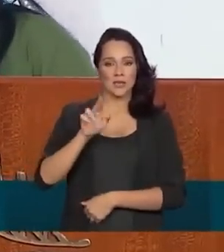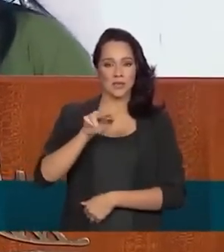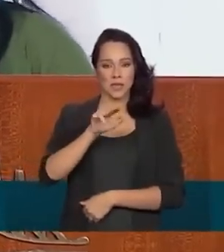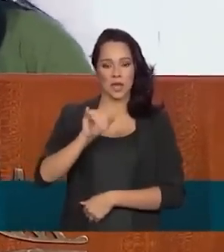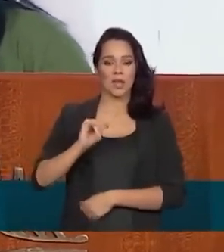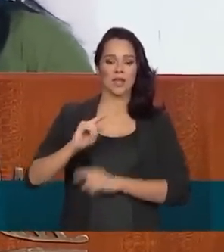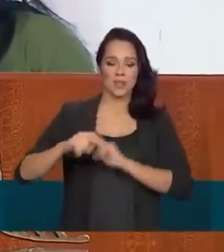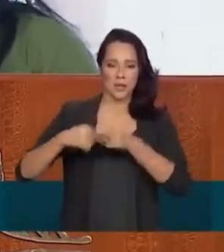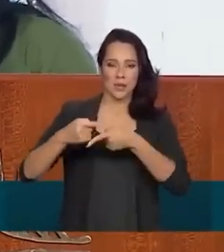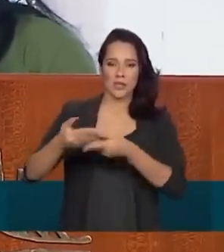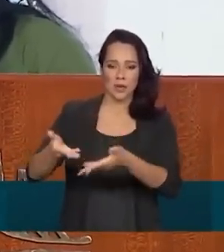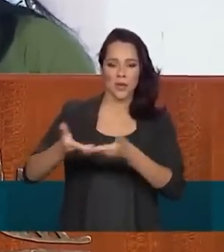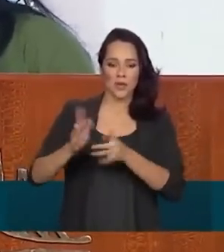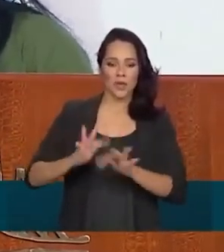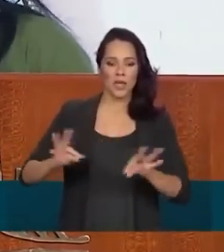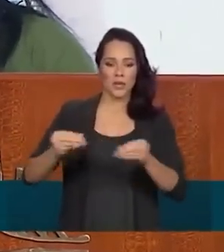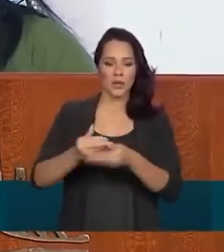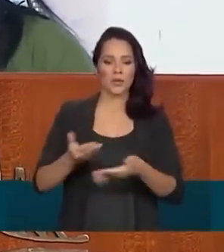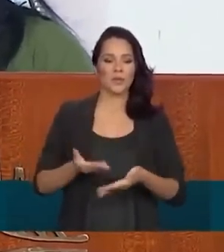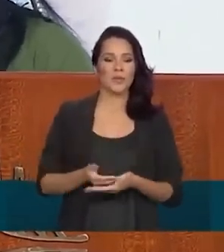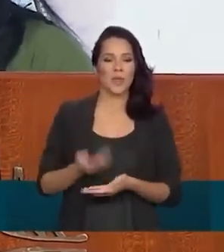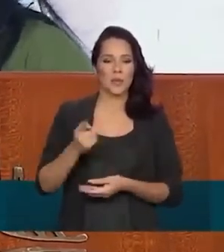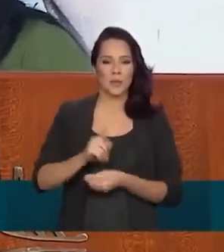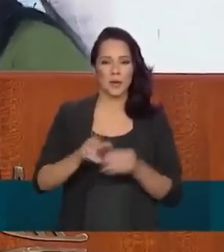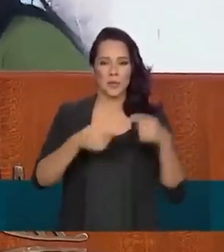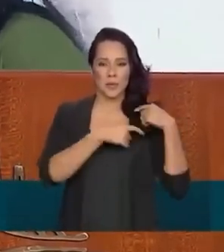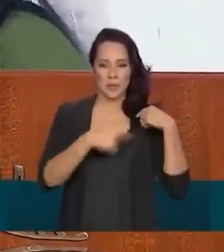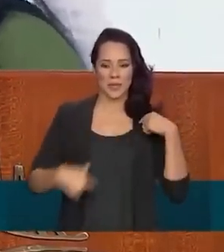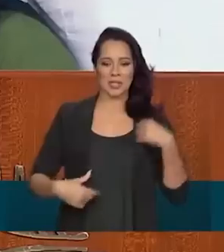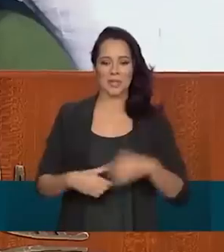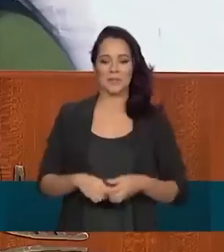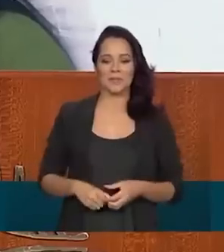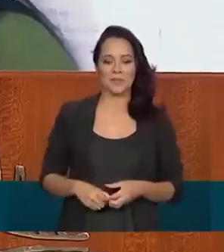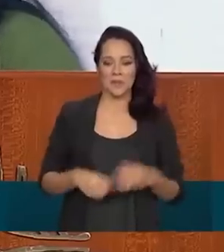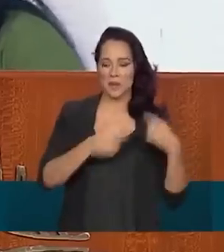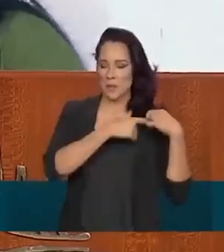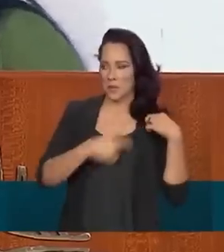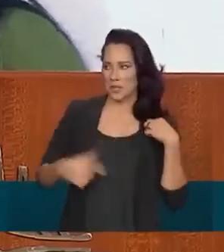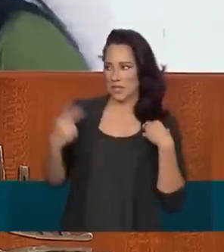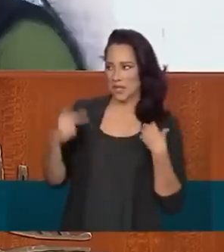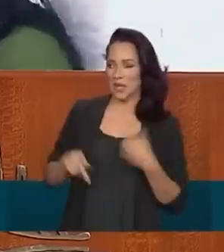e daí nós vamos convidar todo mundo para uma posse, para a